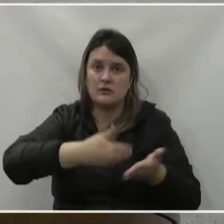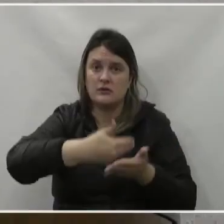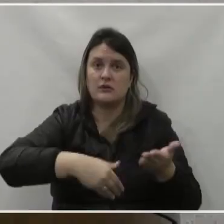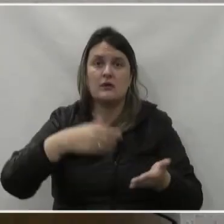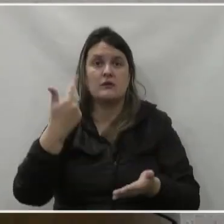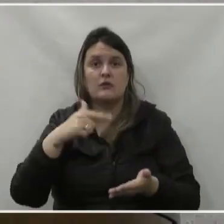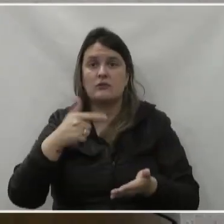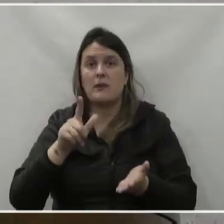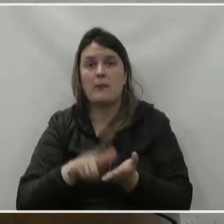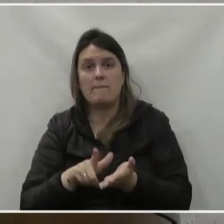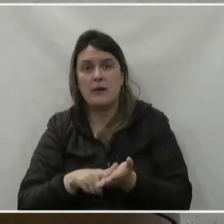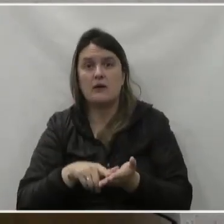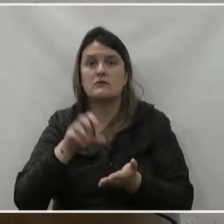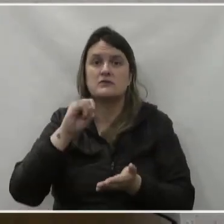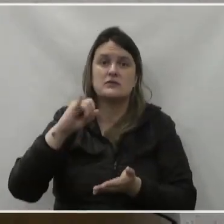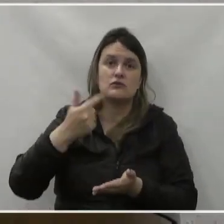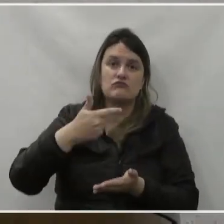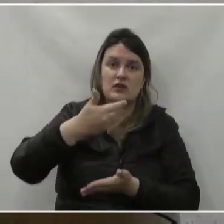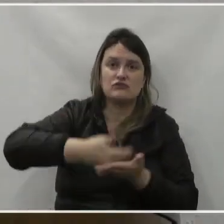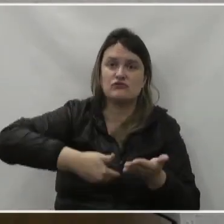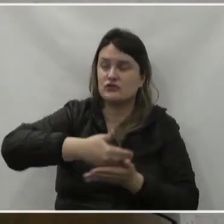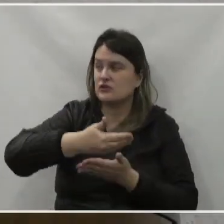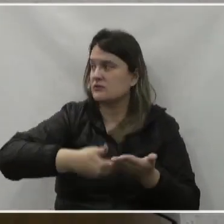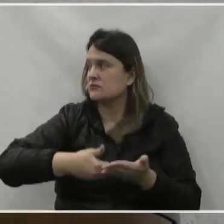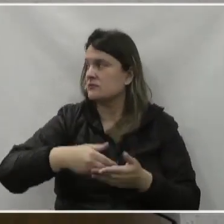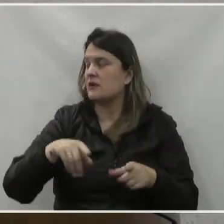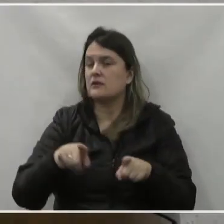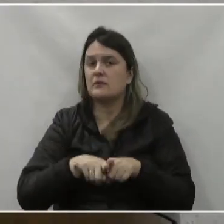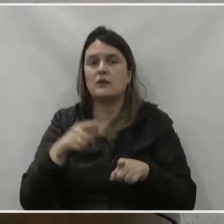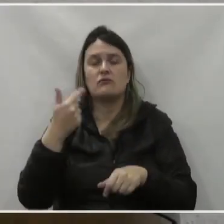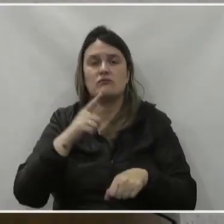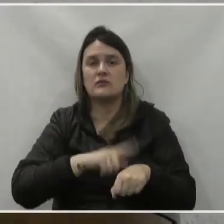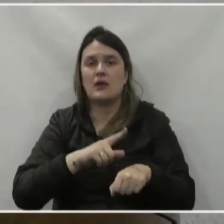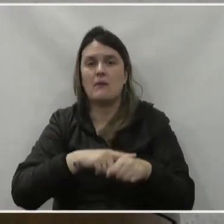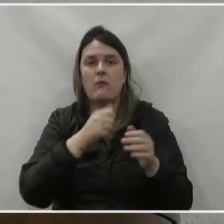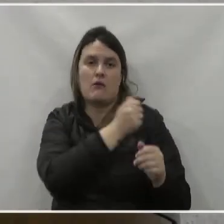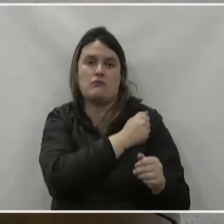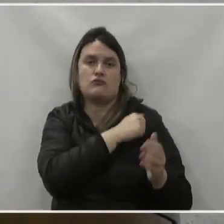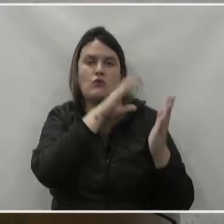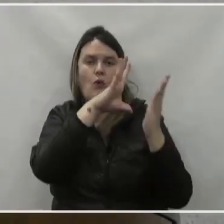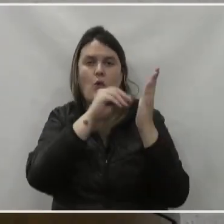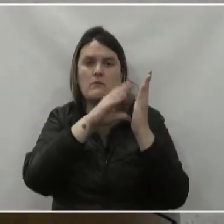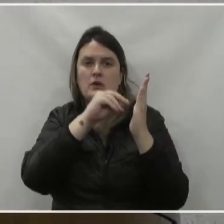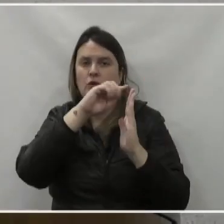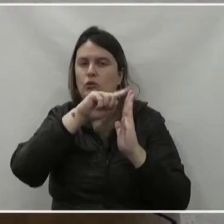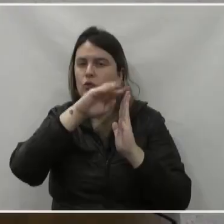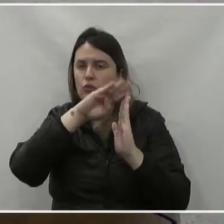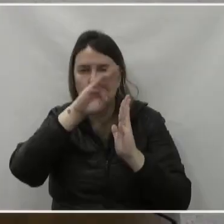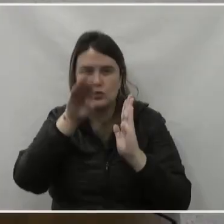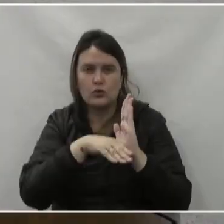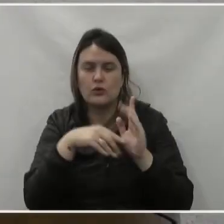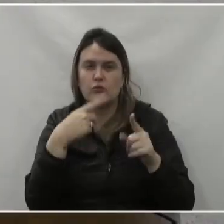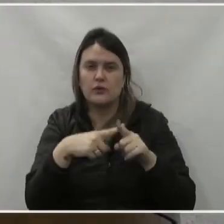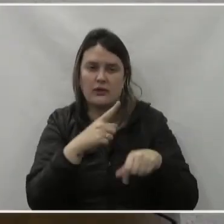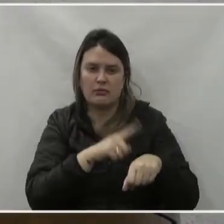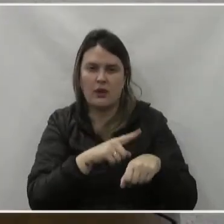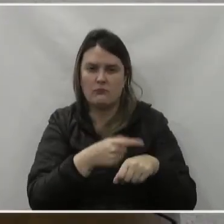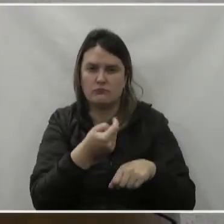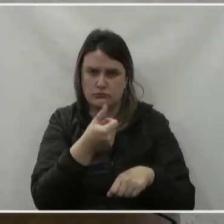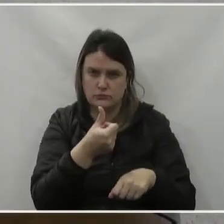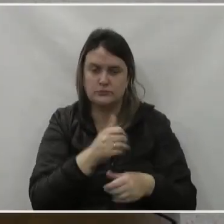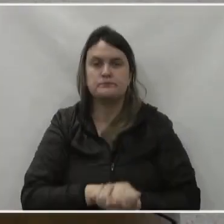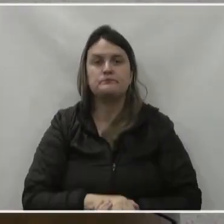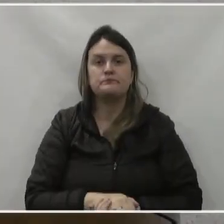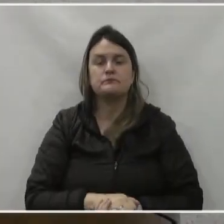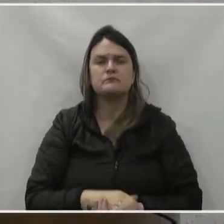temos folha, se tem folha, não tem tinta. E não dá tempo dos alunos copiarem, porque o tempo é curto.